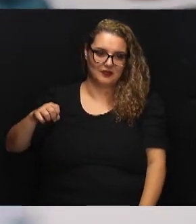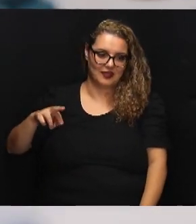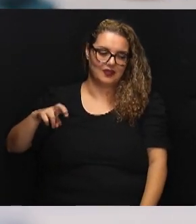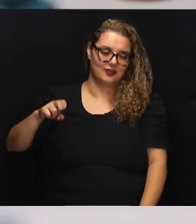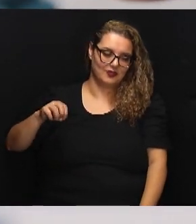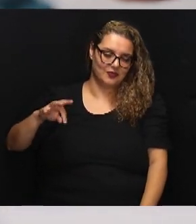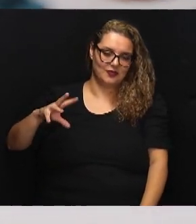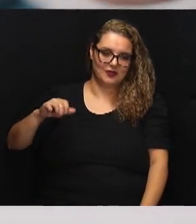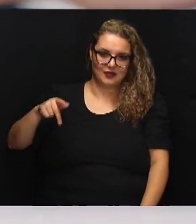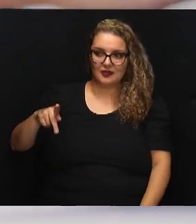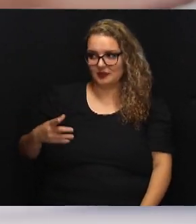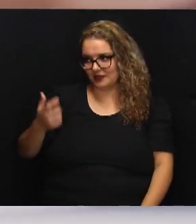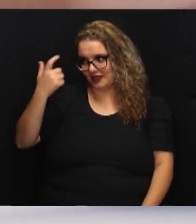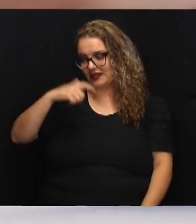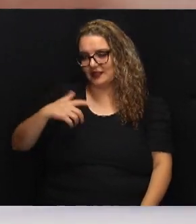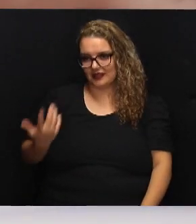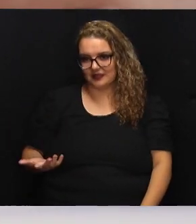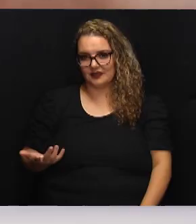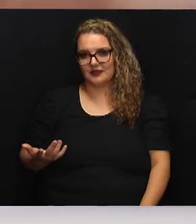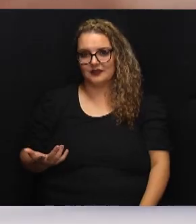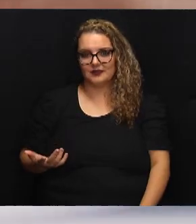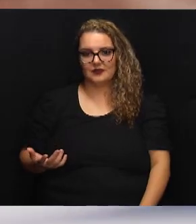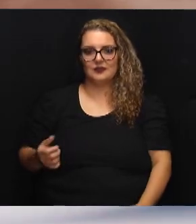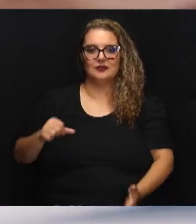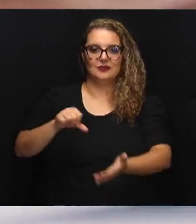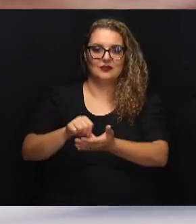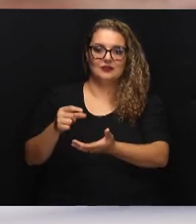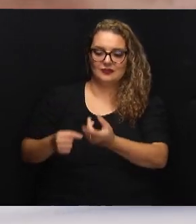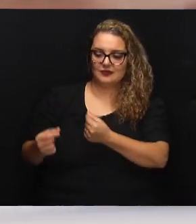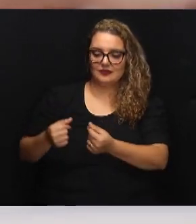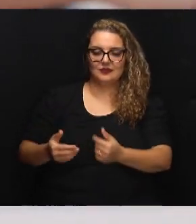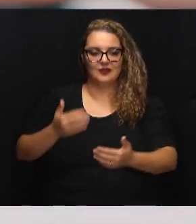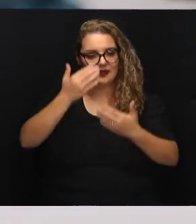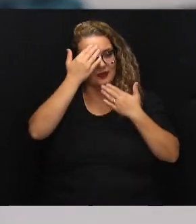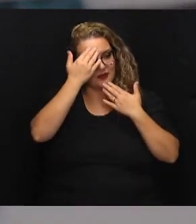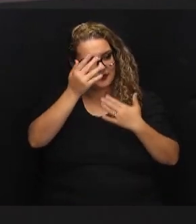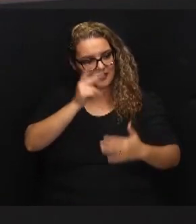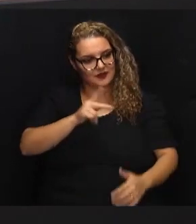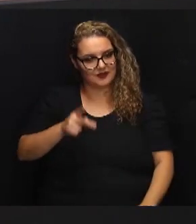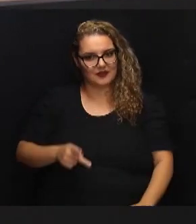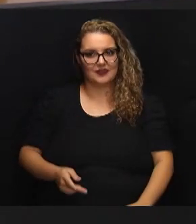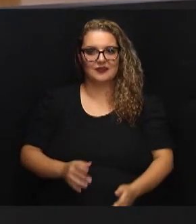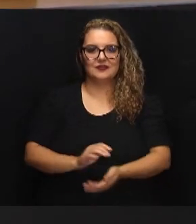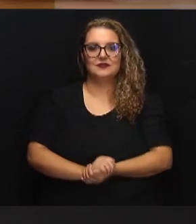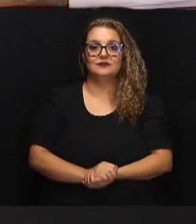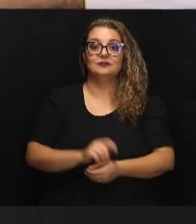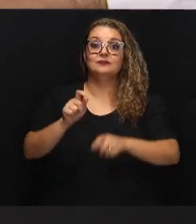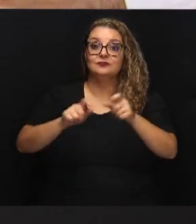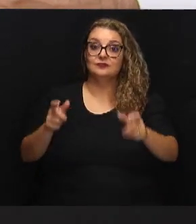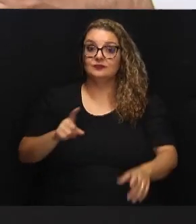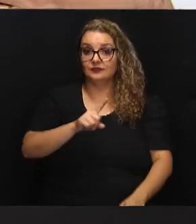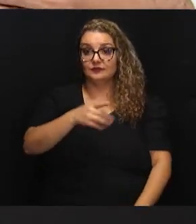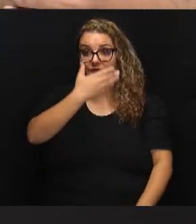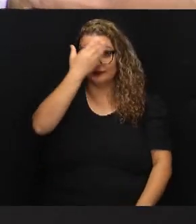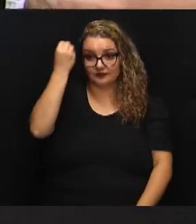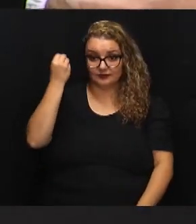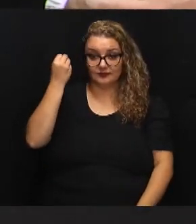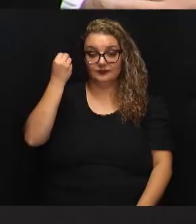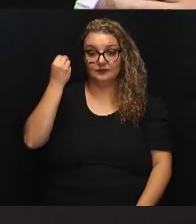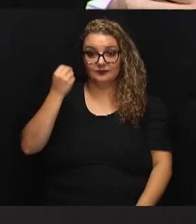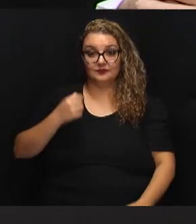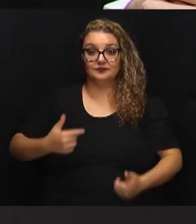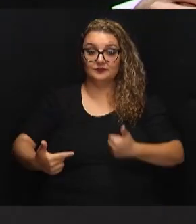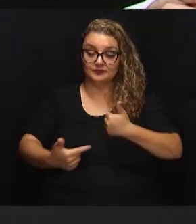aqui no núcleo de negócio. Professor, muito obrigado então, viu? Olha, pessoal, não se esqueçam de curtir as